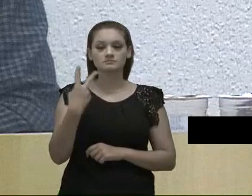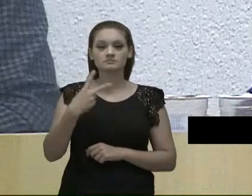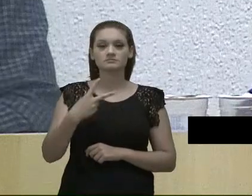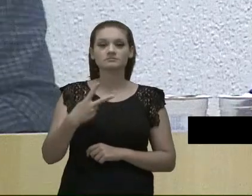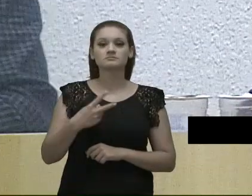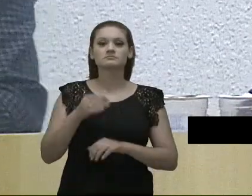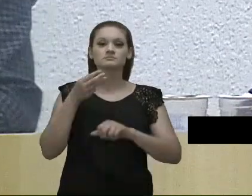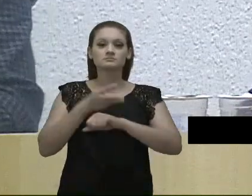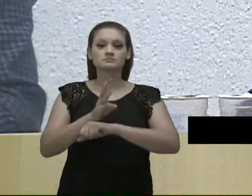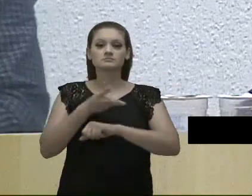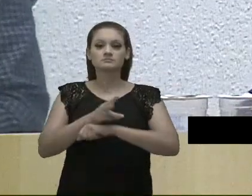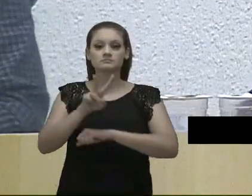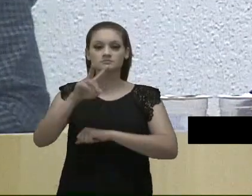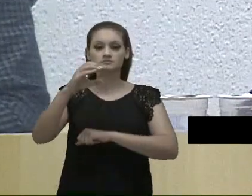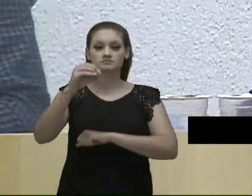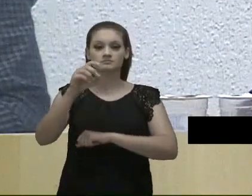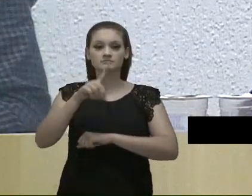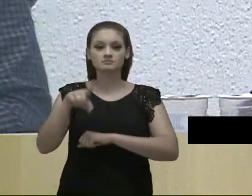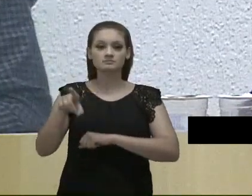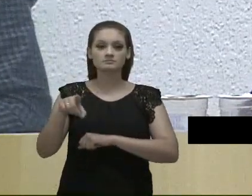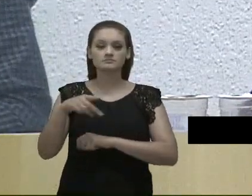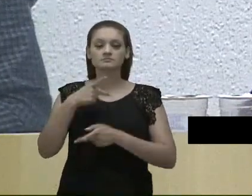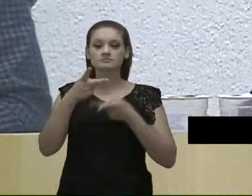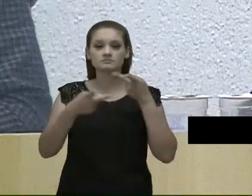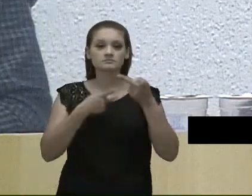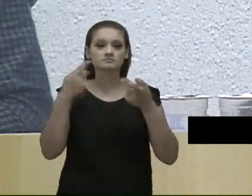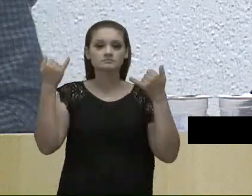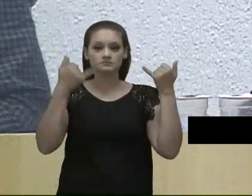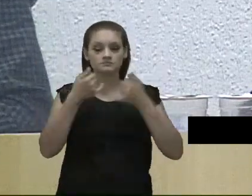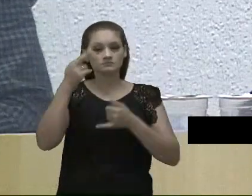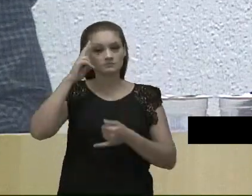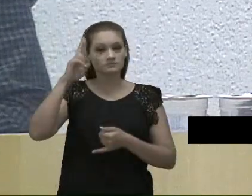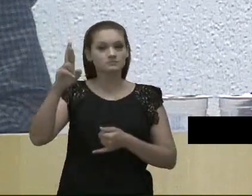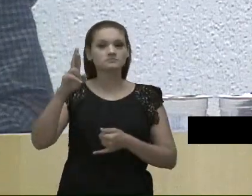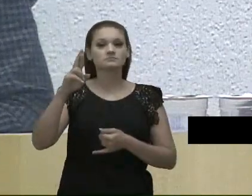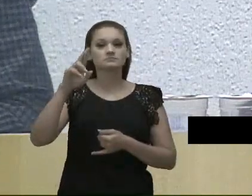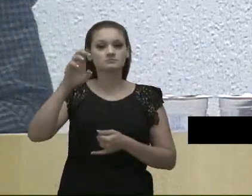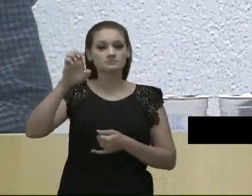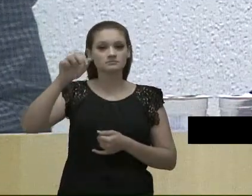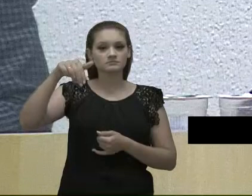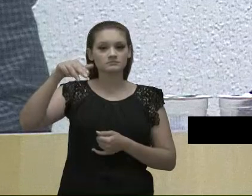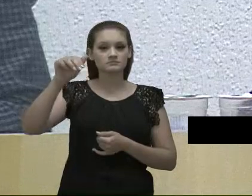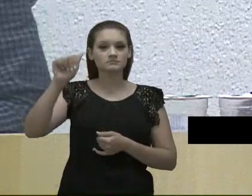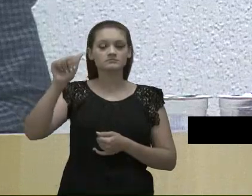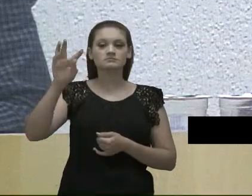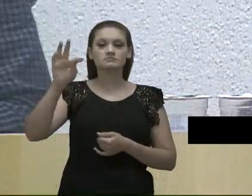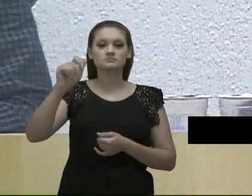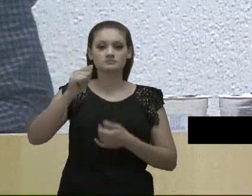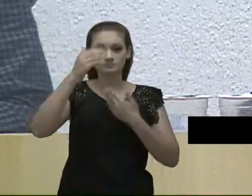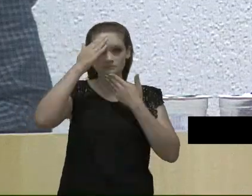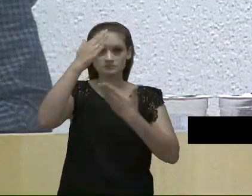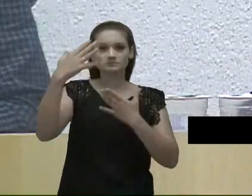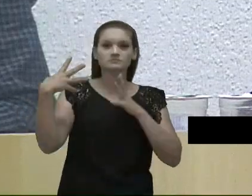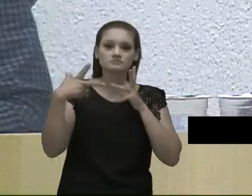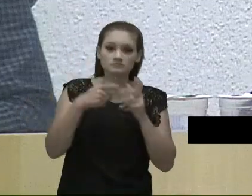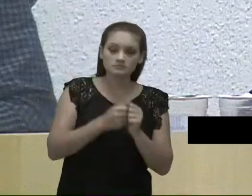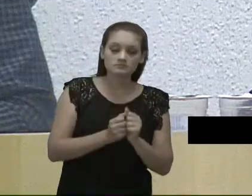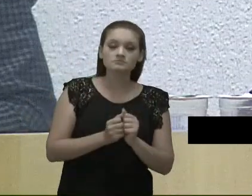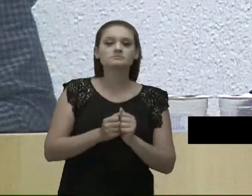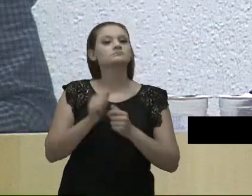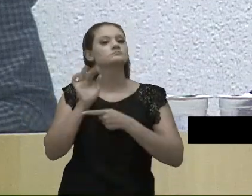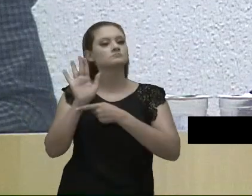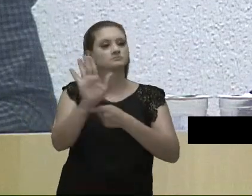para a senhora Renata, falando a seguinte informação. Senhora Renata, muito obrigado pela contribuição que a senhora